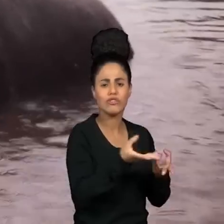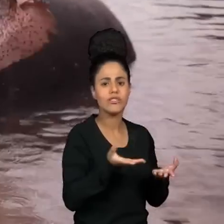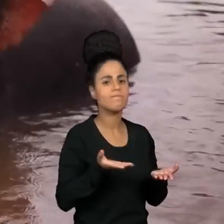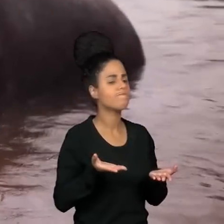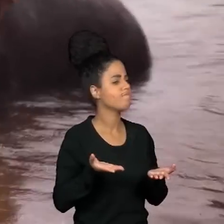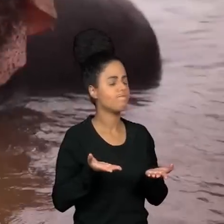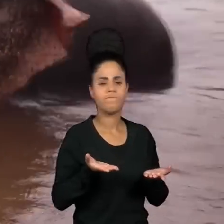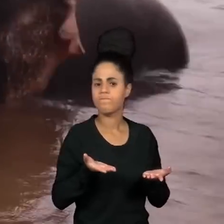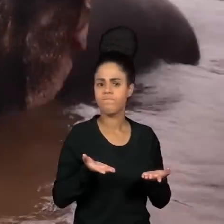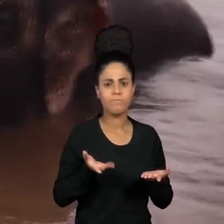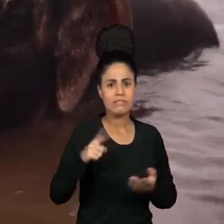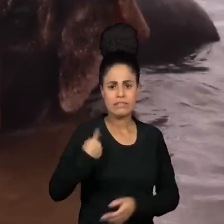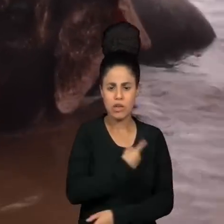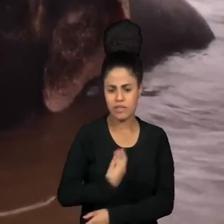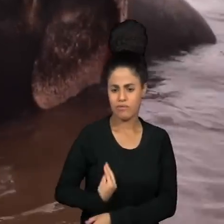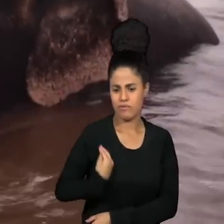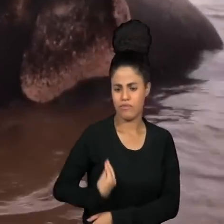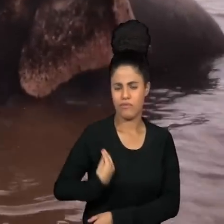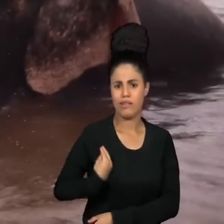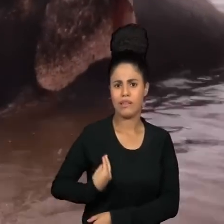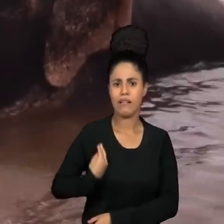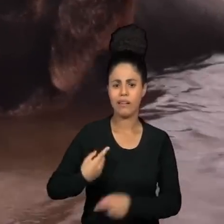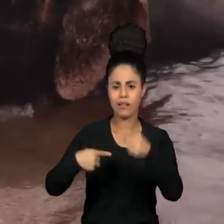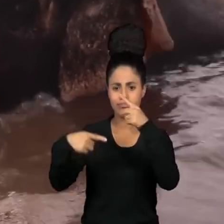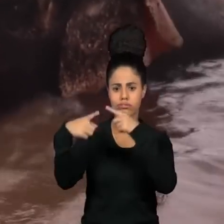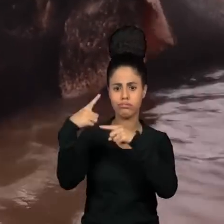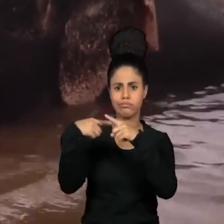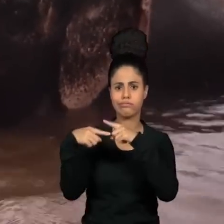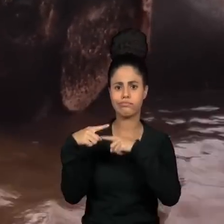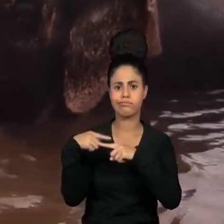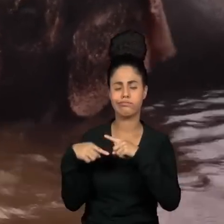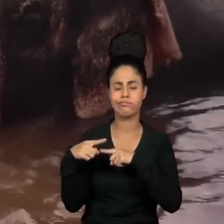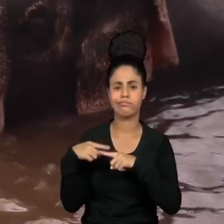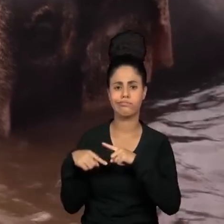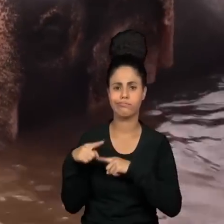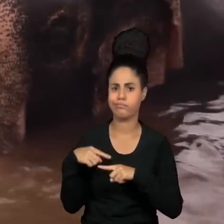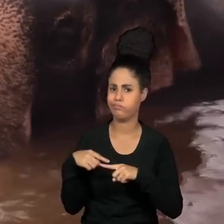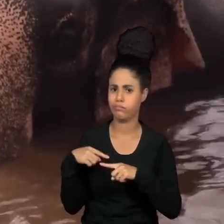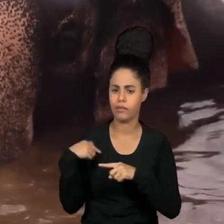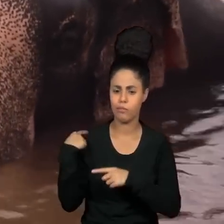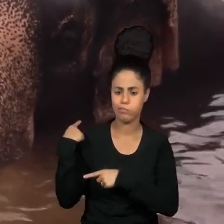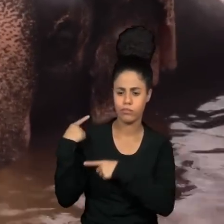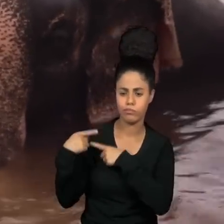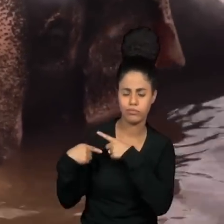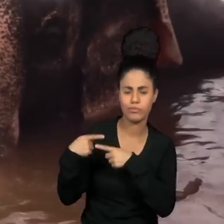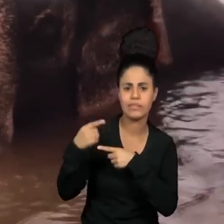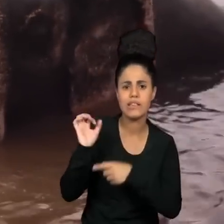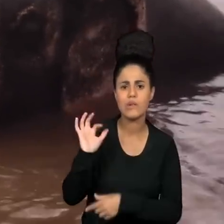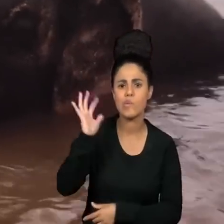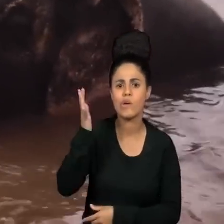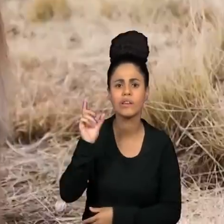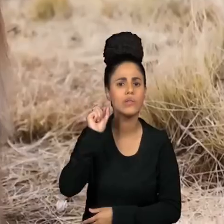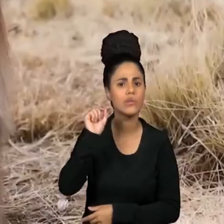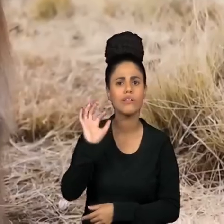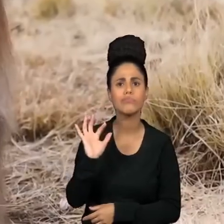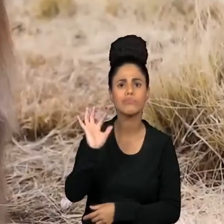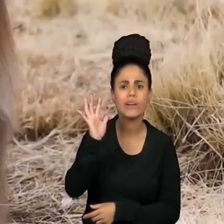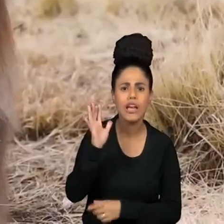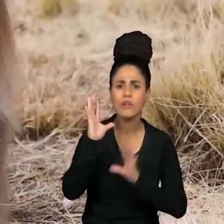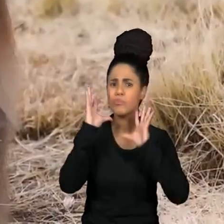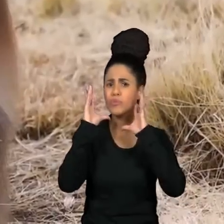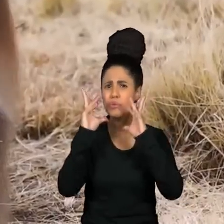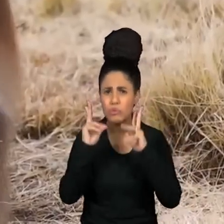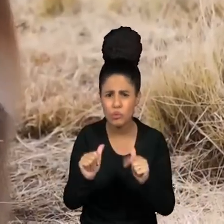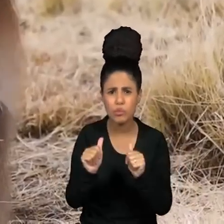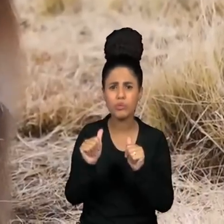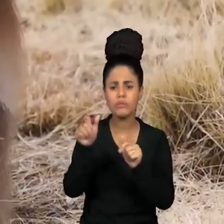que nós estamos vivendo o antropoceno, que é a era geológica em que o fator dominante nas